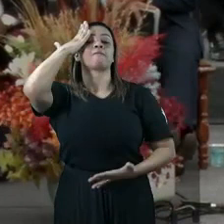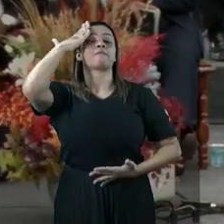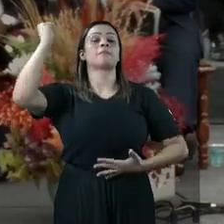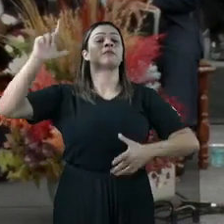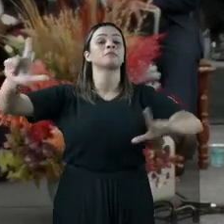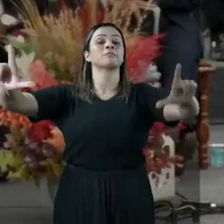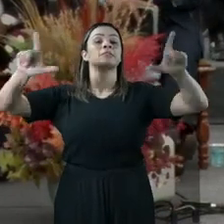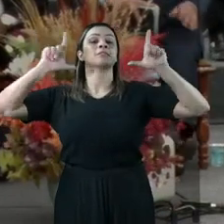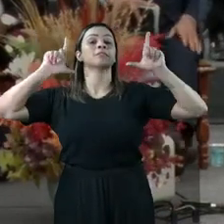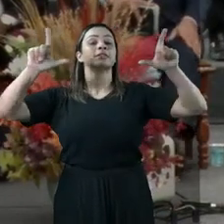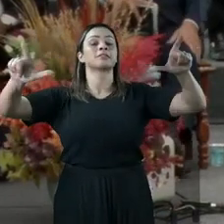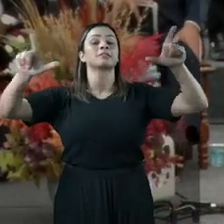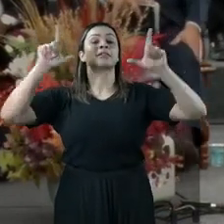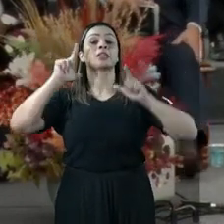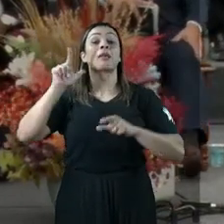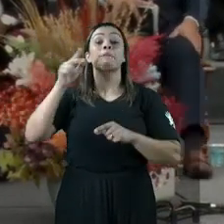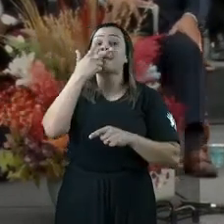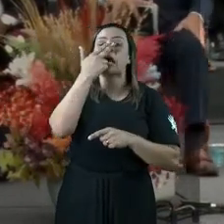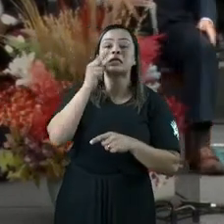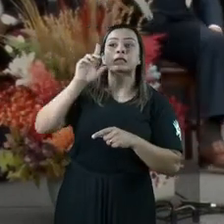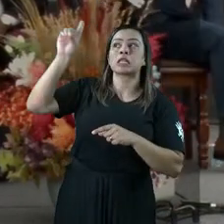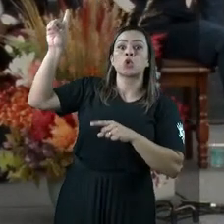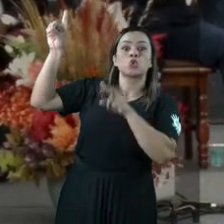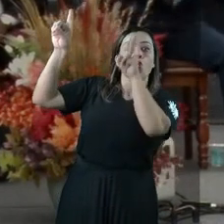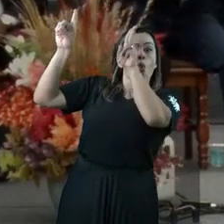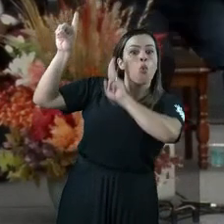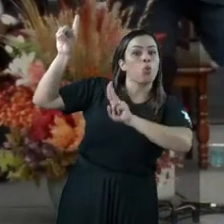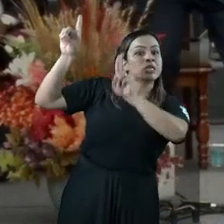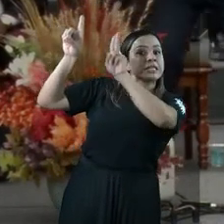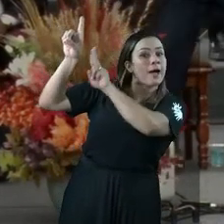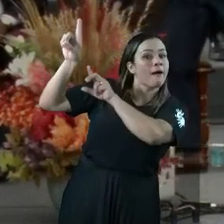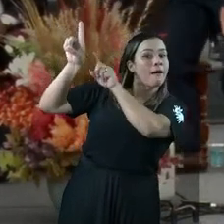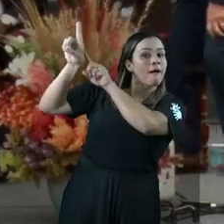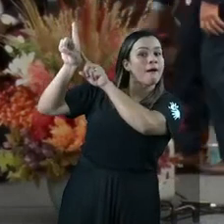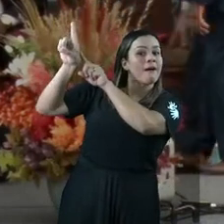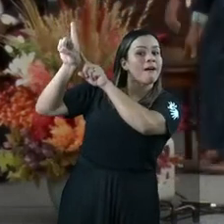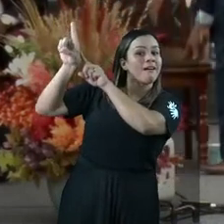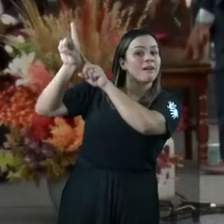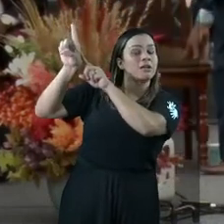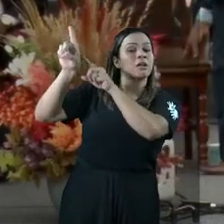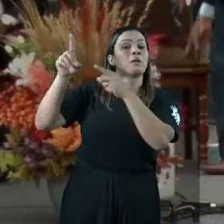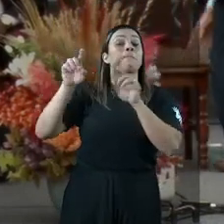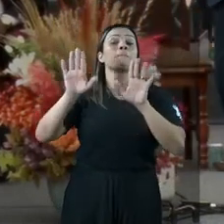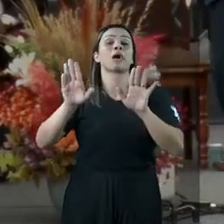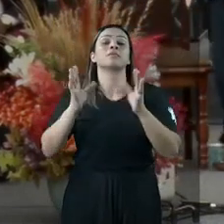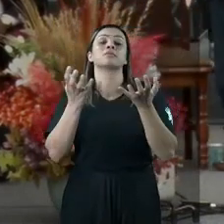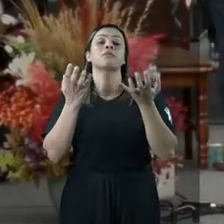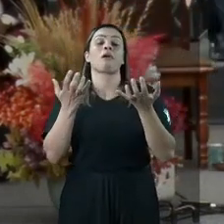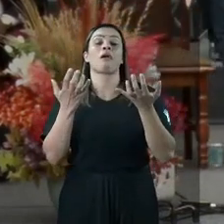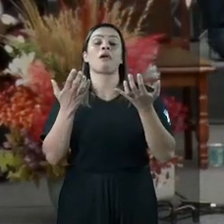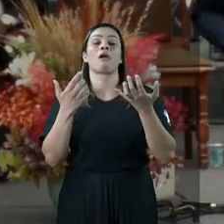Glória para compor em nome de Deus, para resultados e intenções pessoais. Quando Davi